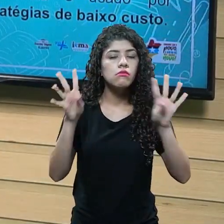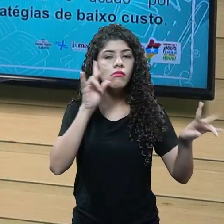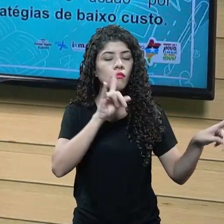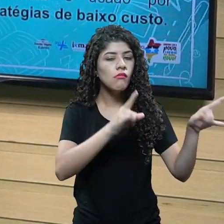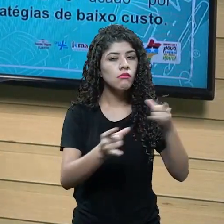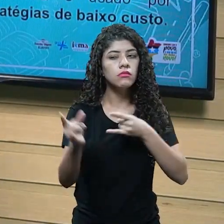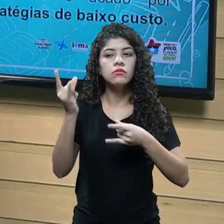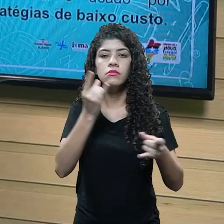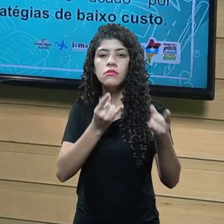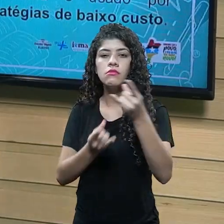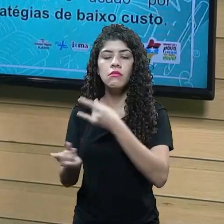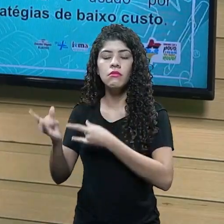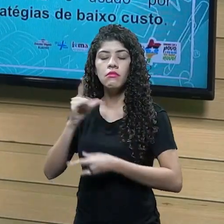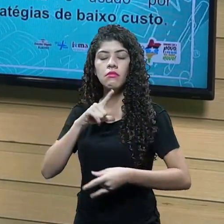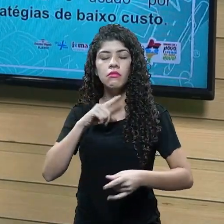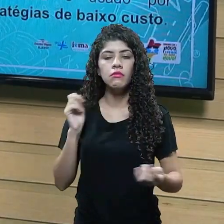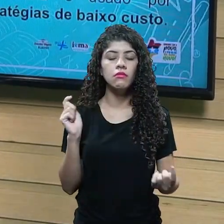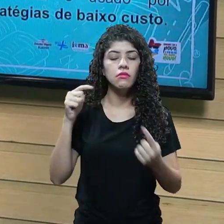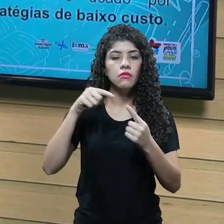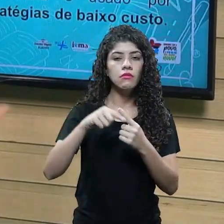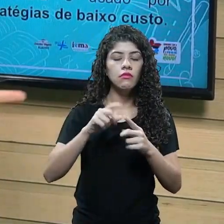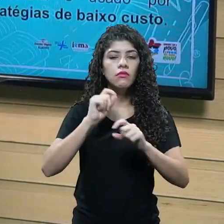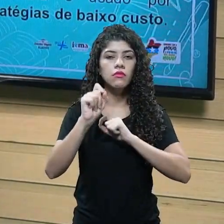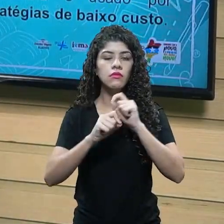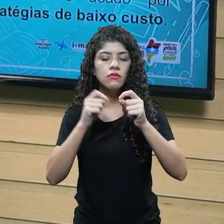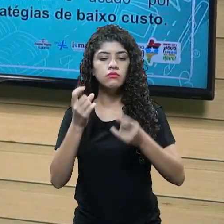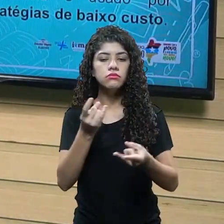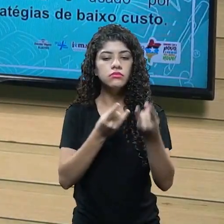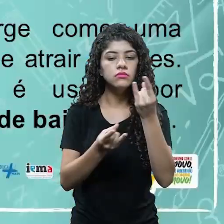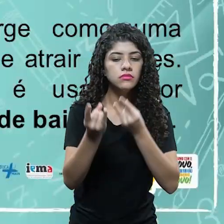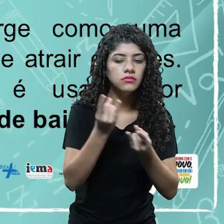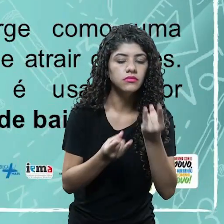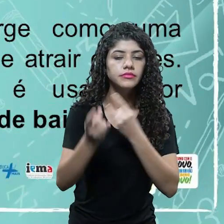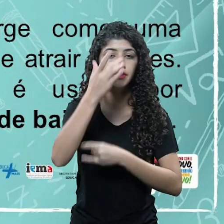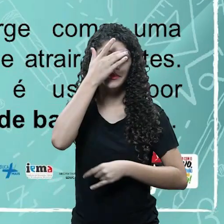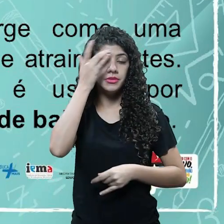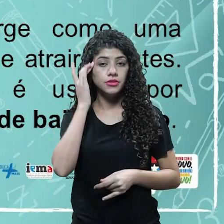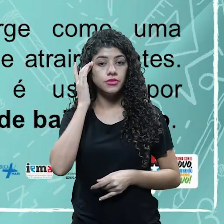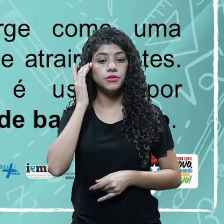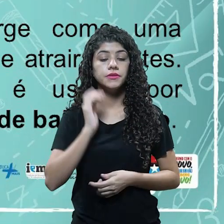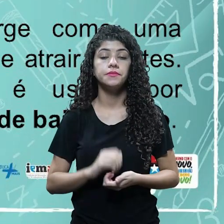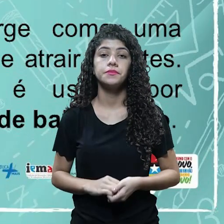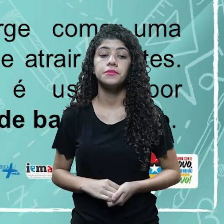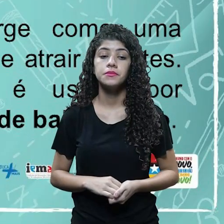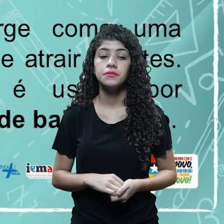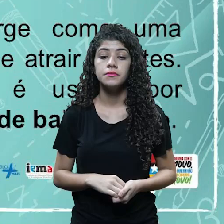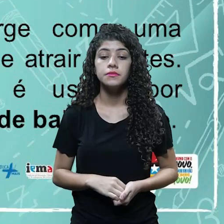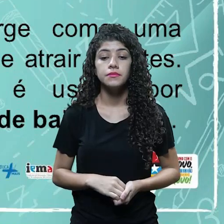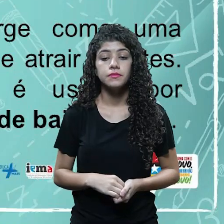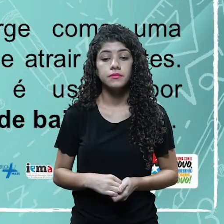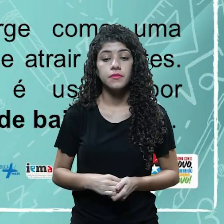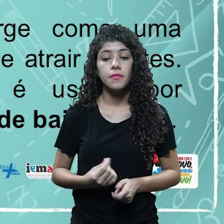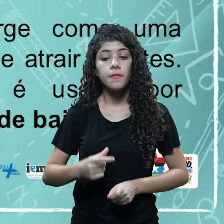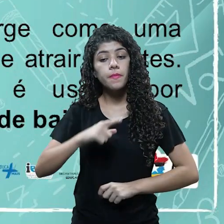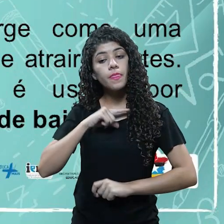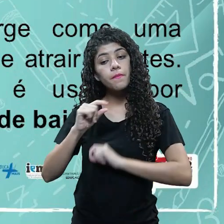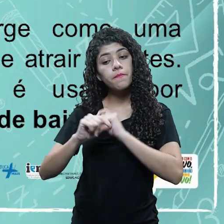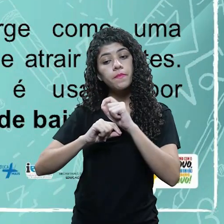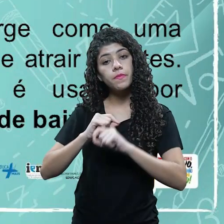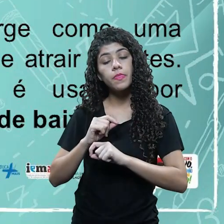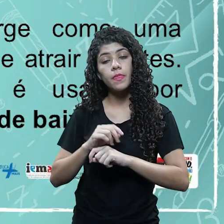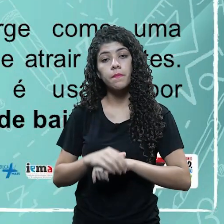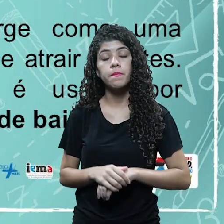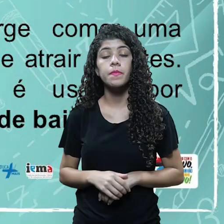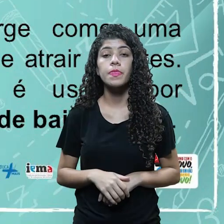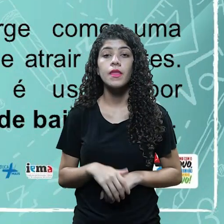guerrilha, ele vem com o propósito de tentar atrair a atenção do cliente, como é colocado aqui embaixo, ó. Marketing de guerrilha, no entanto, surge como uma alternativa